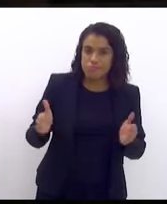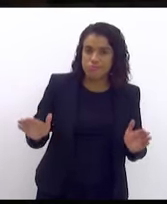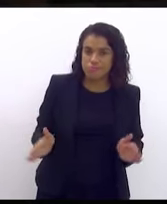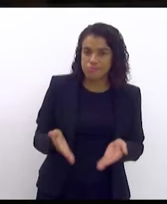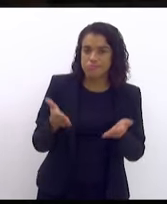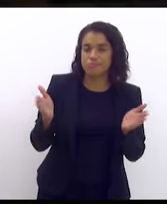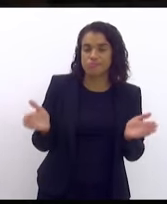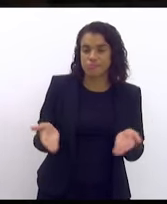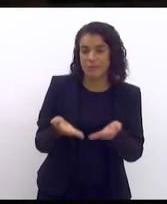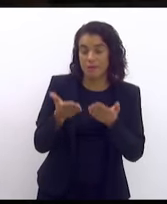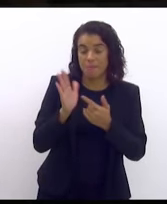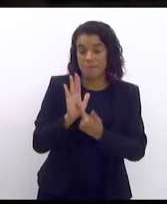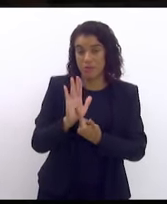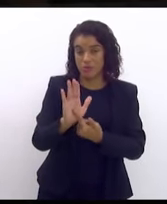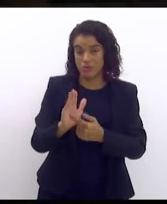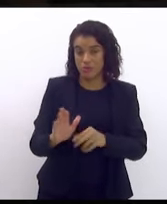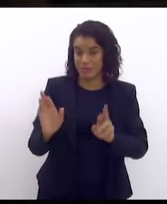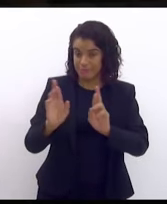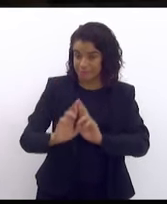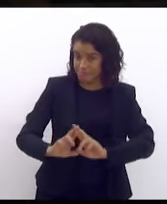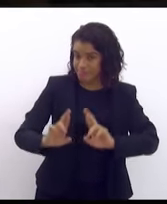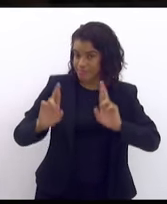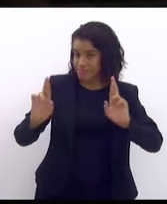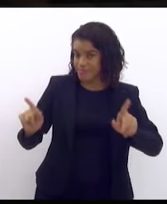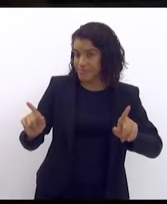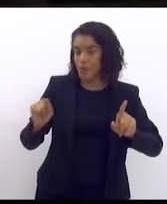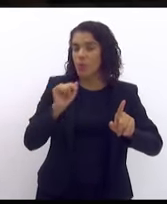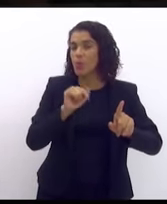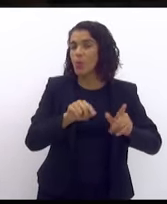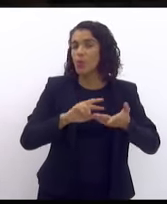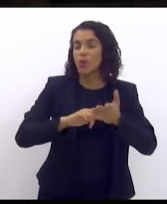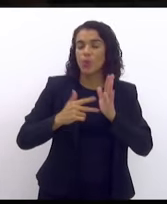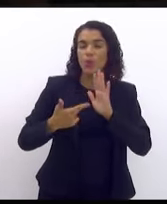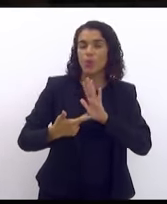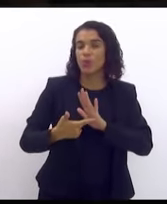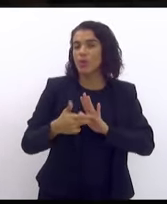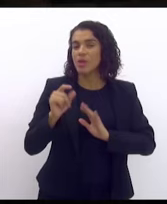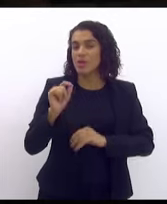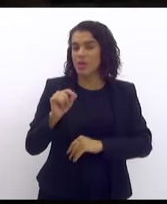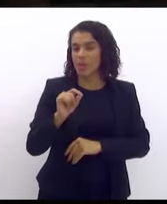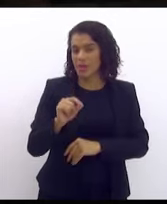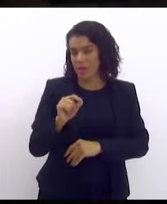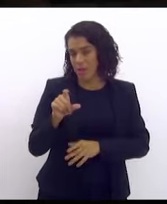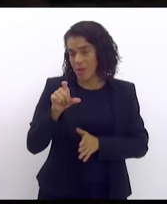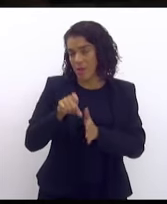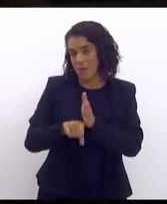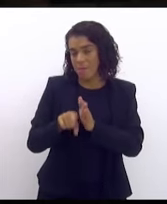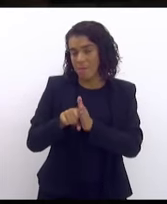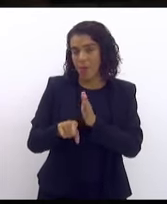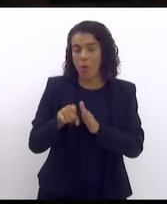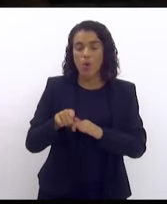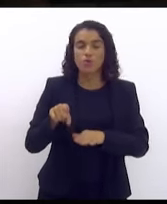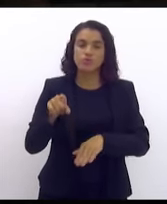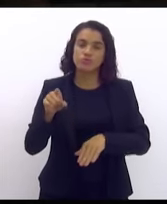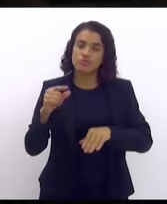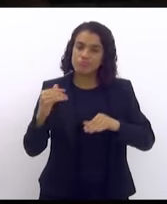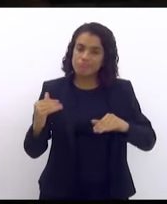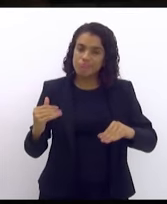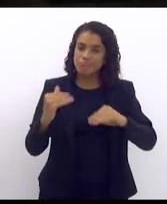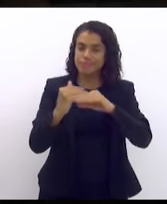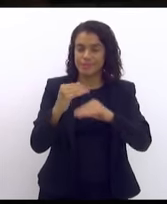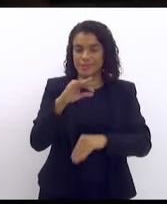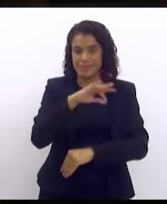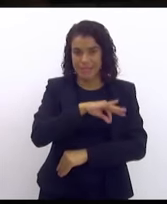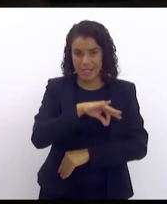a diferença mostrando o que que é um imposto proporcional a renda